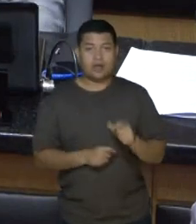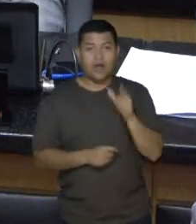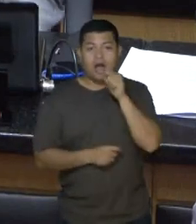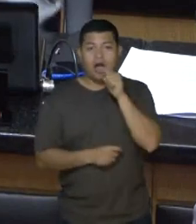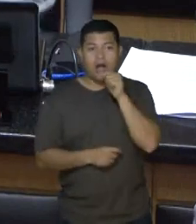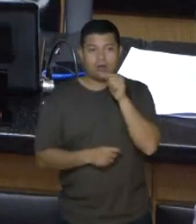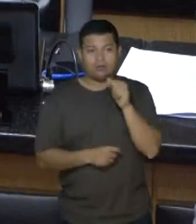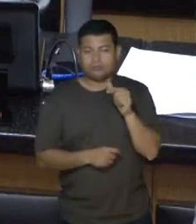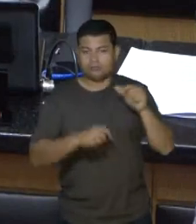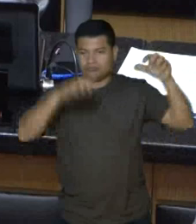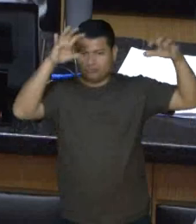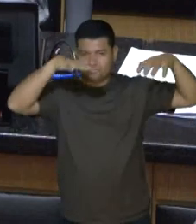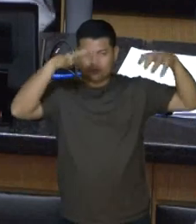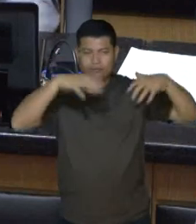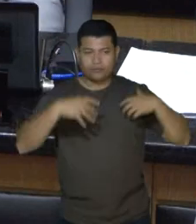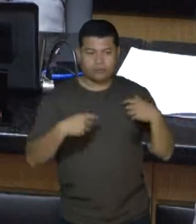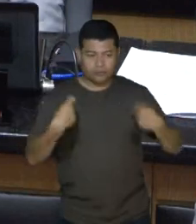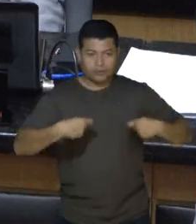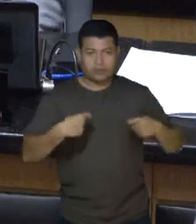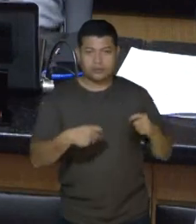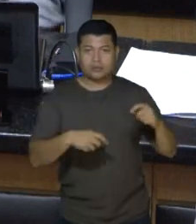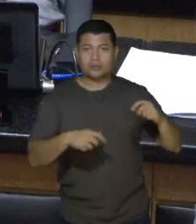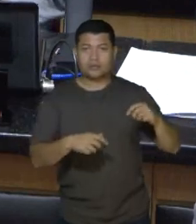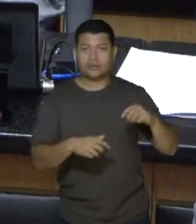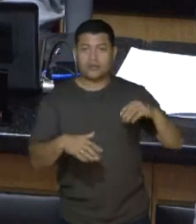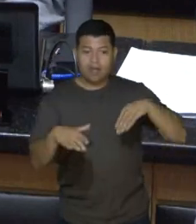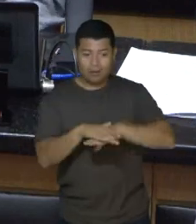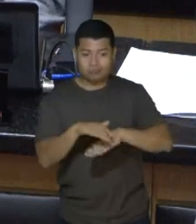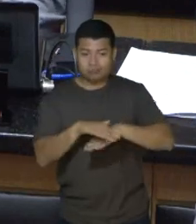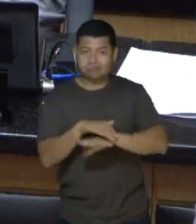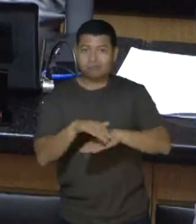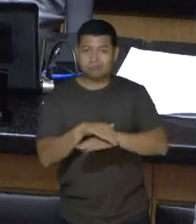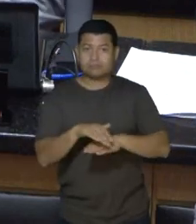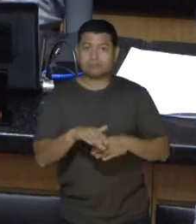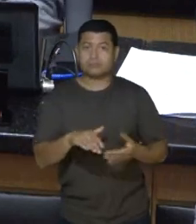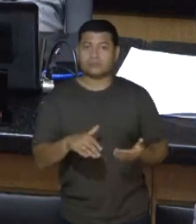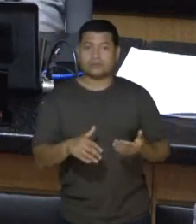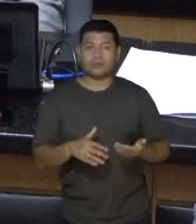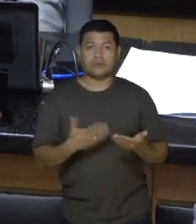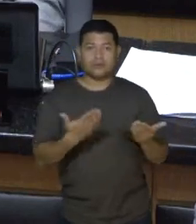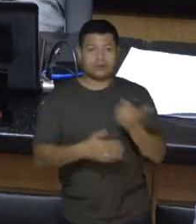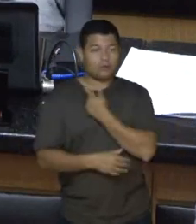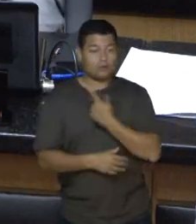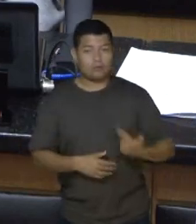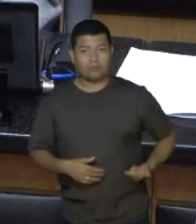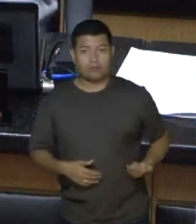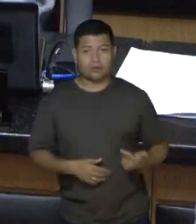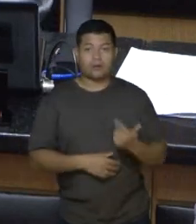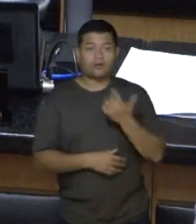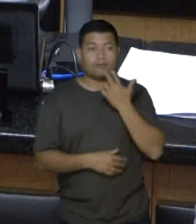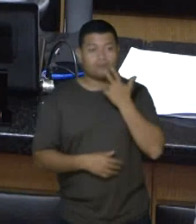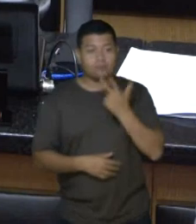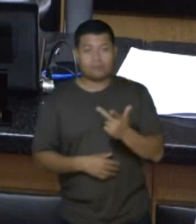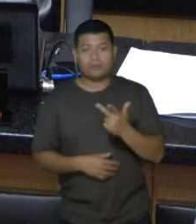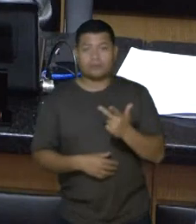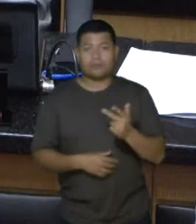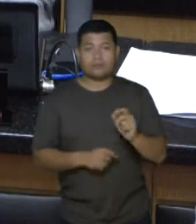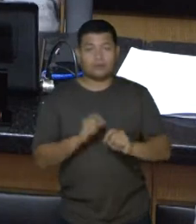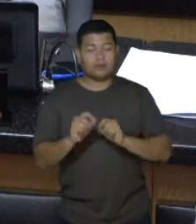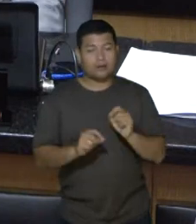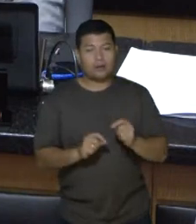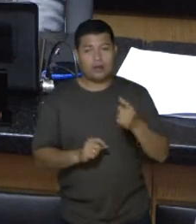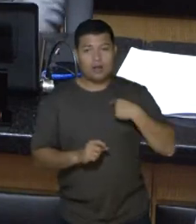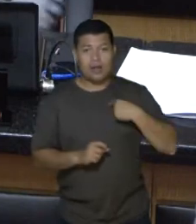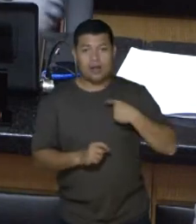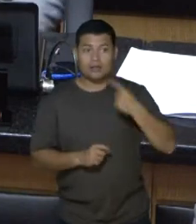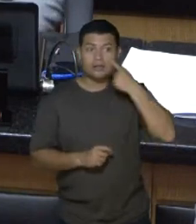chuva. Armazenamento e captação de água da chuva. O governo diz que isso é exclusivo de